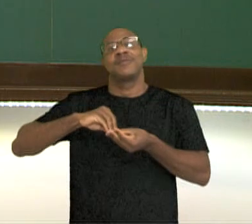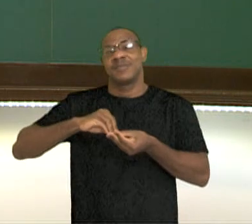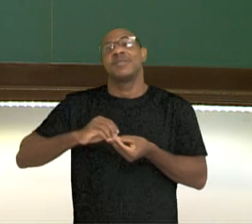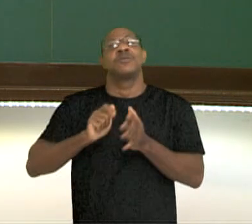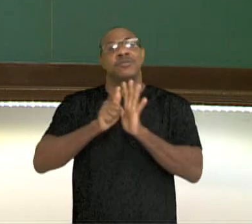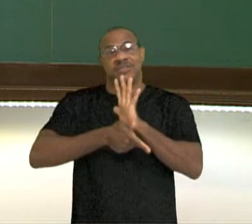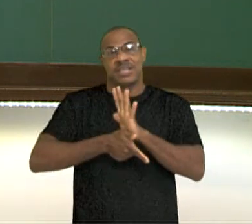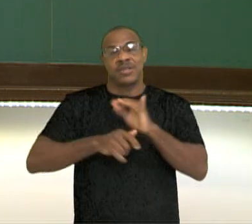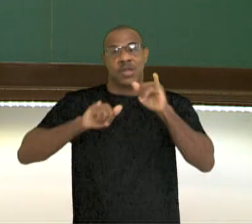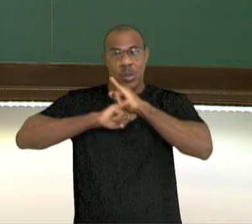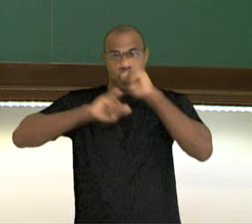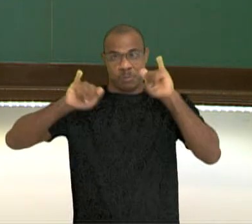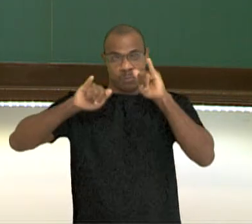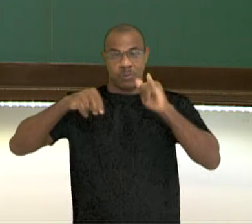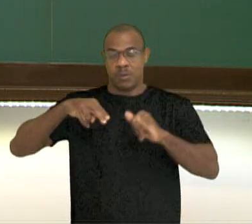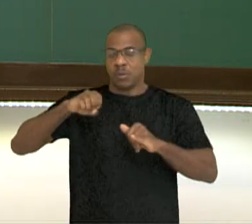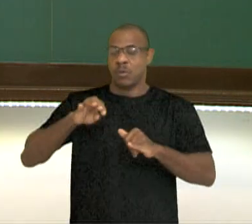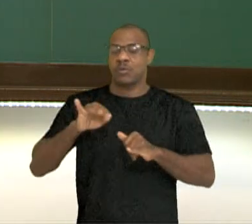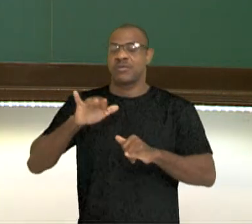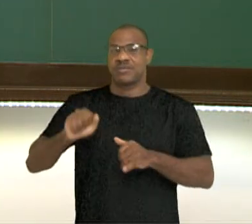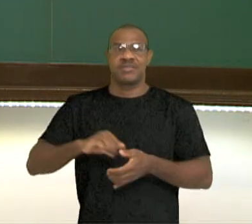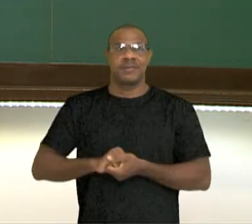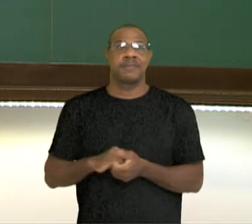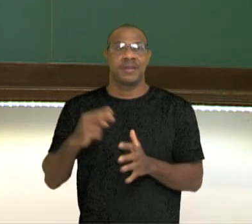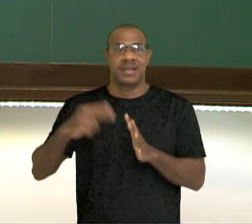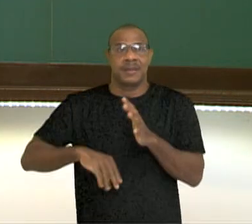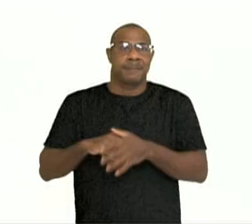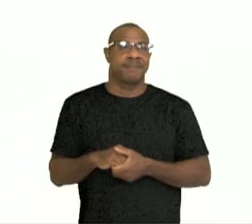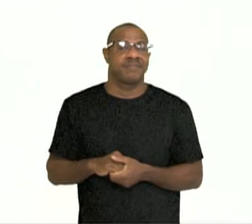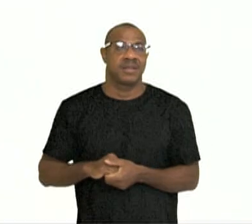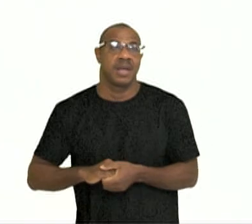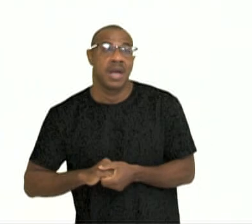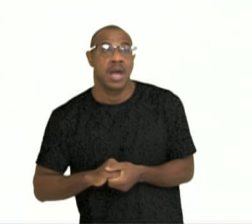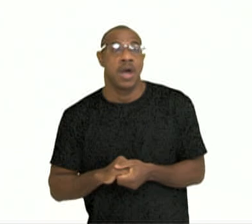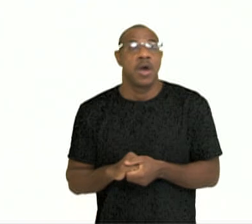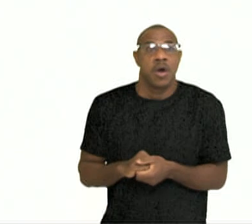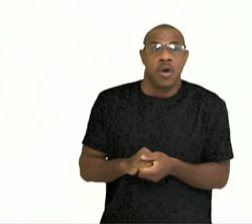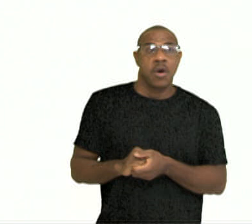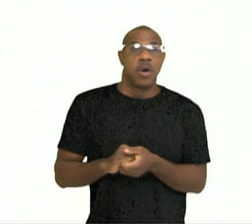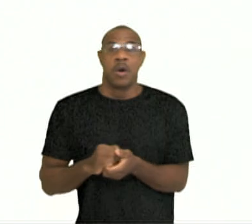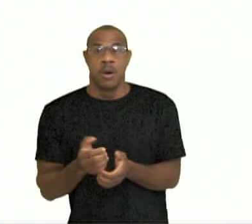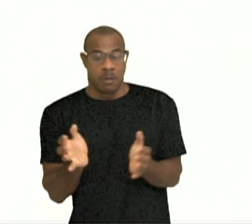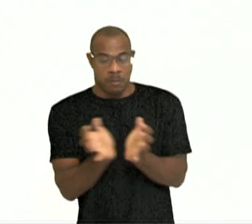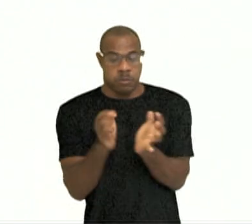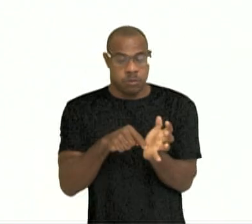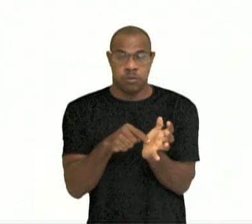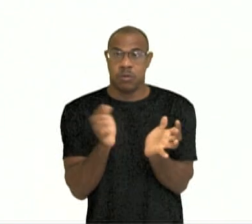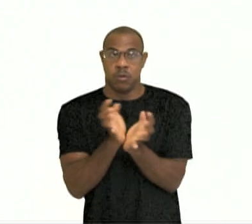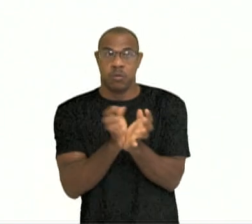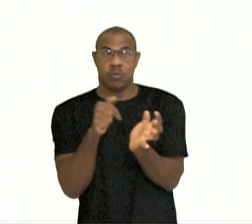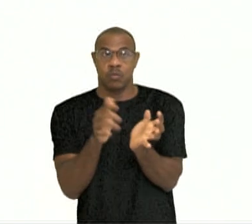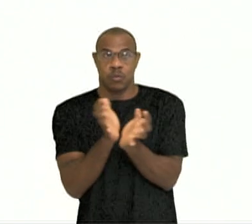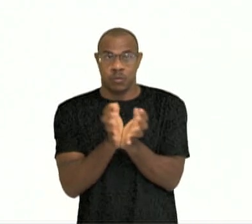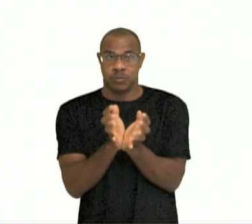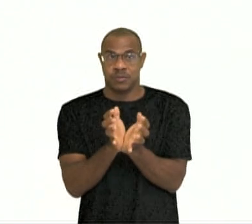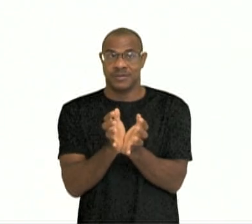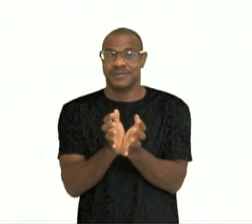gênero notícia. Leia. Metade dos candidatos do Enem 2019,